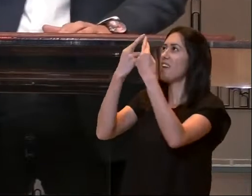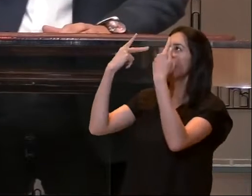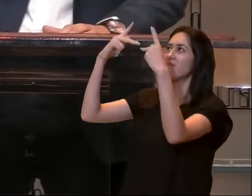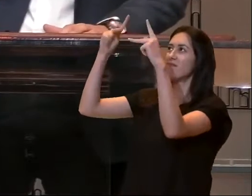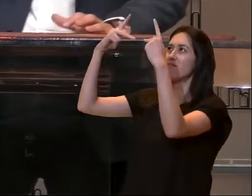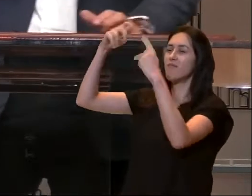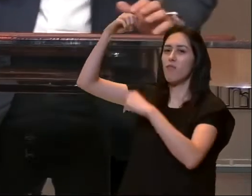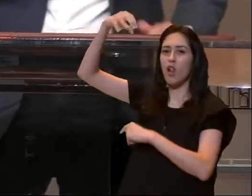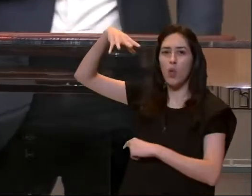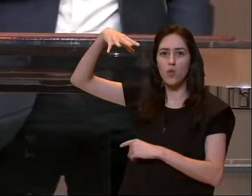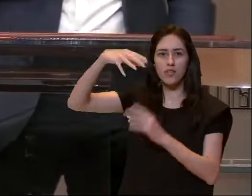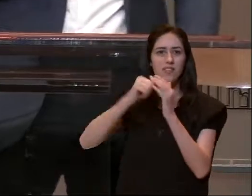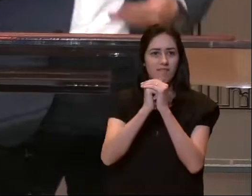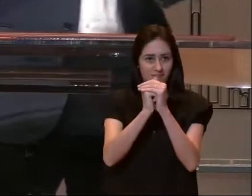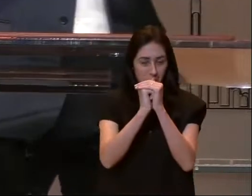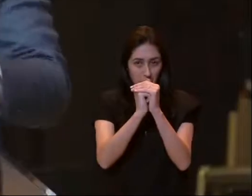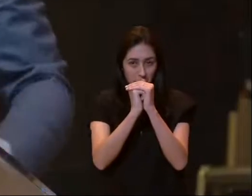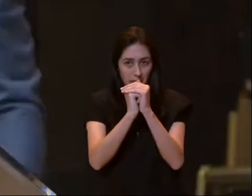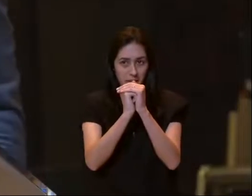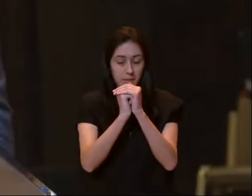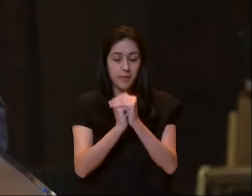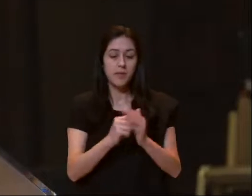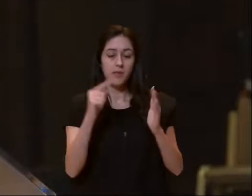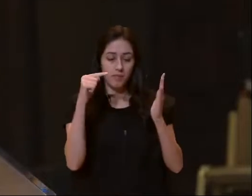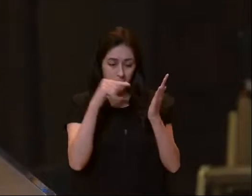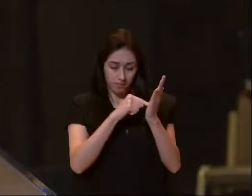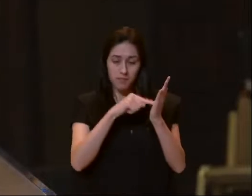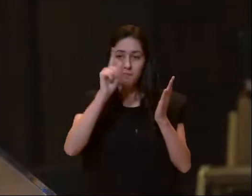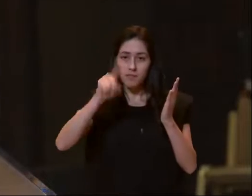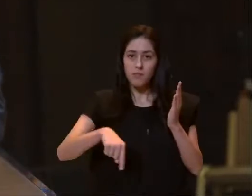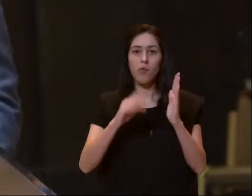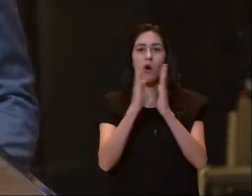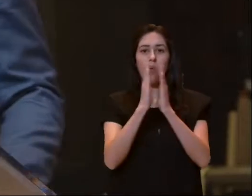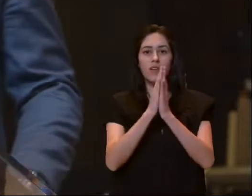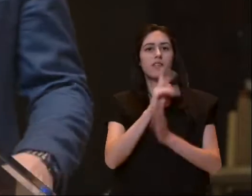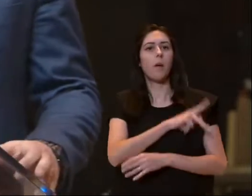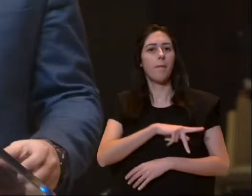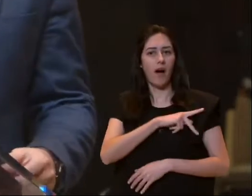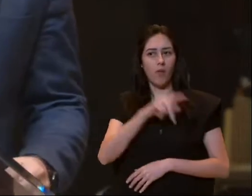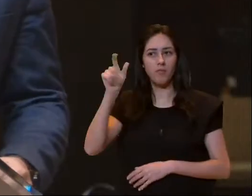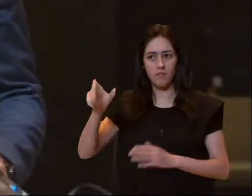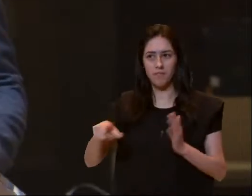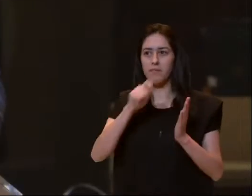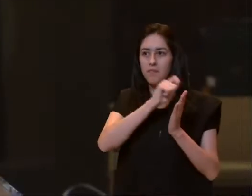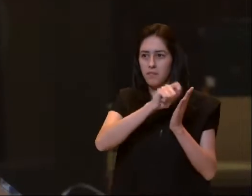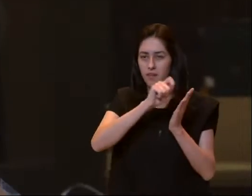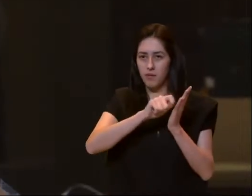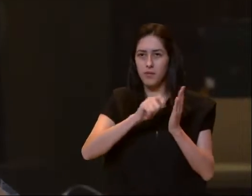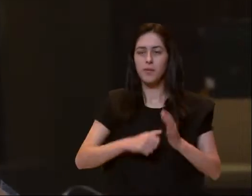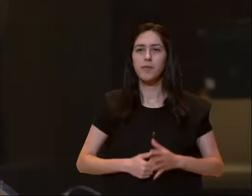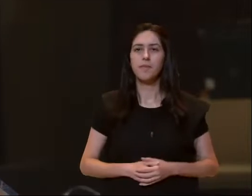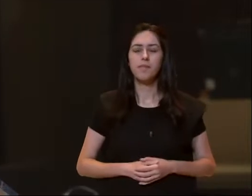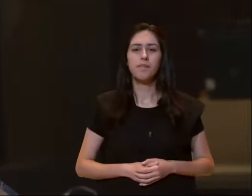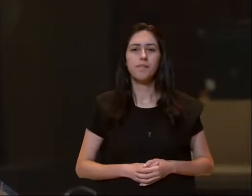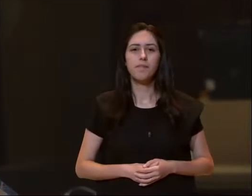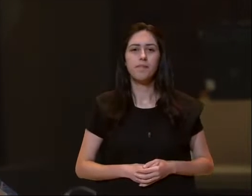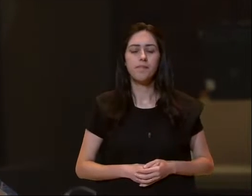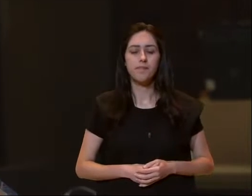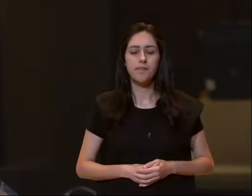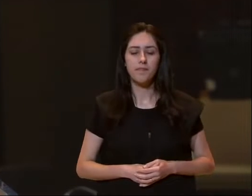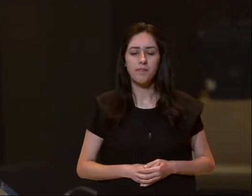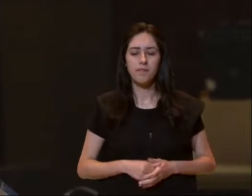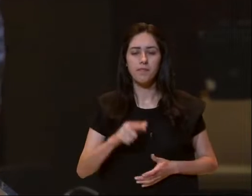luz. Amém. Essa é a oração de Paulo. E Dr. Moody, o